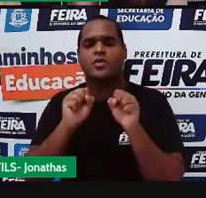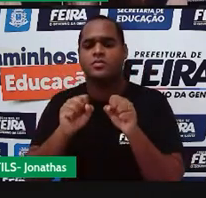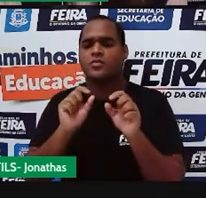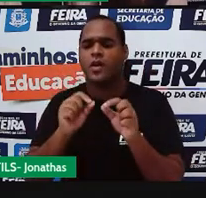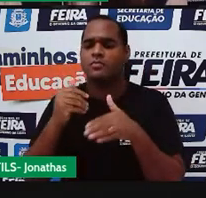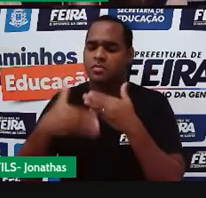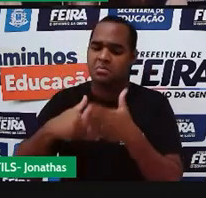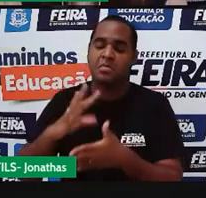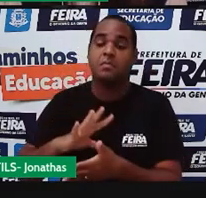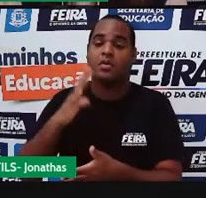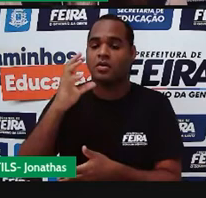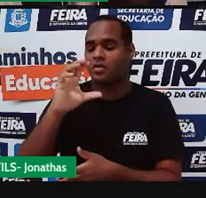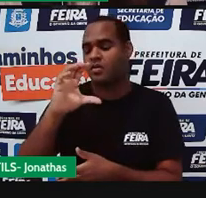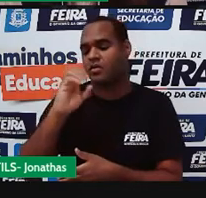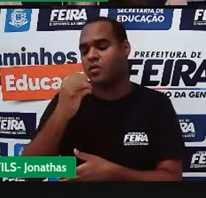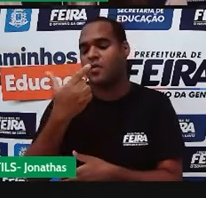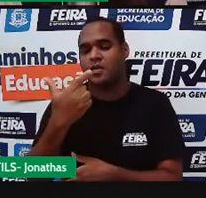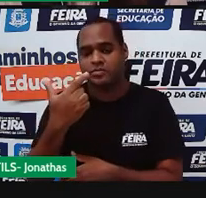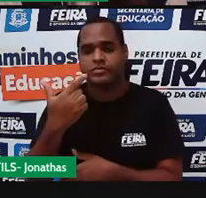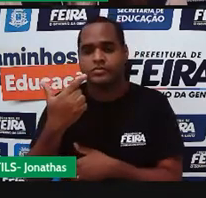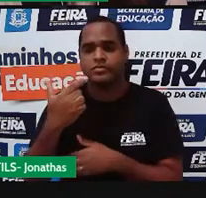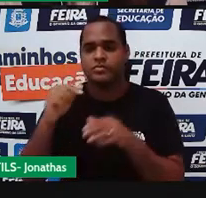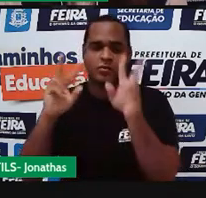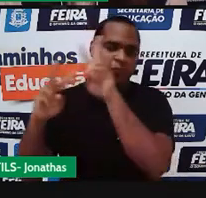emissões de CO2 na atmosfera